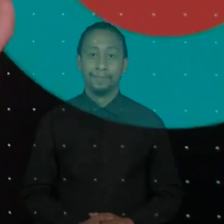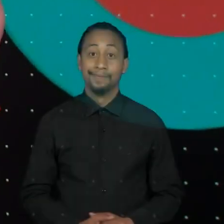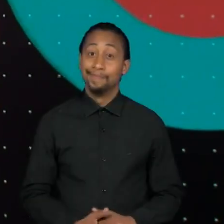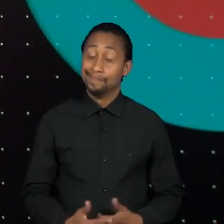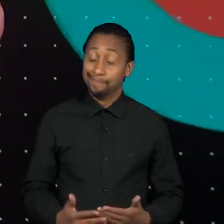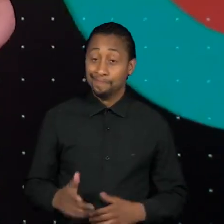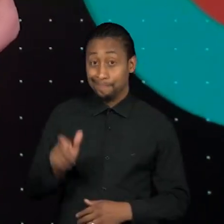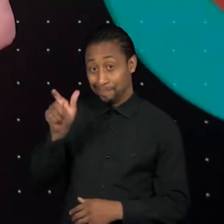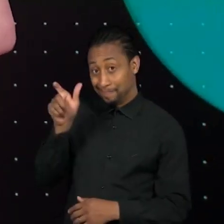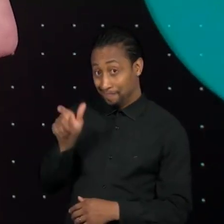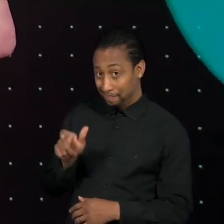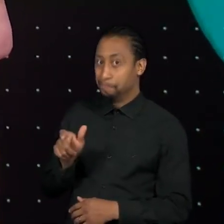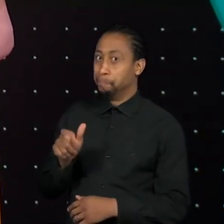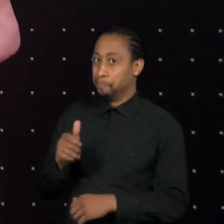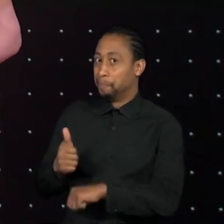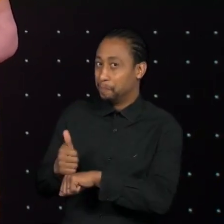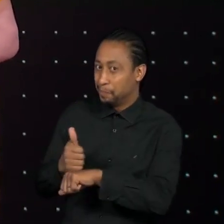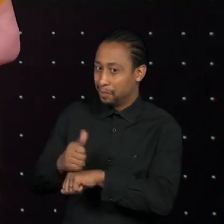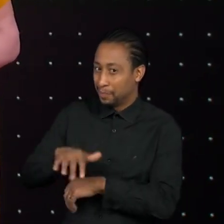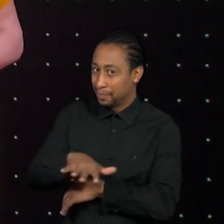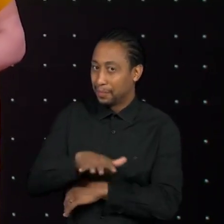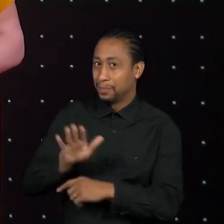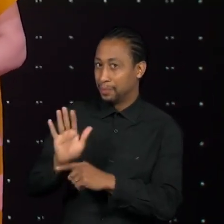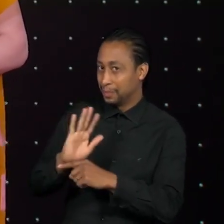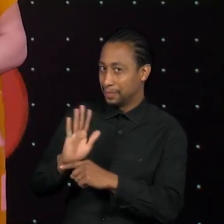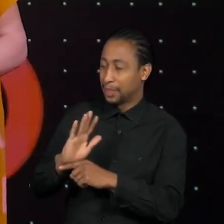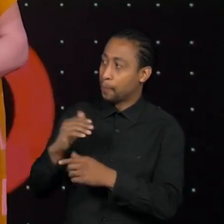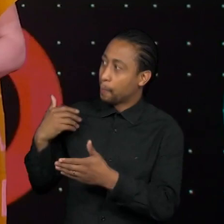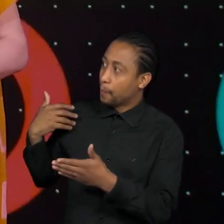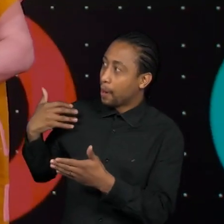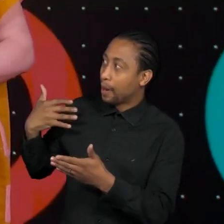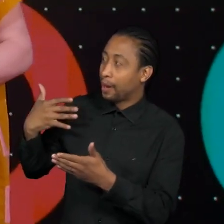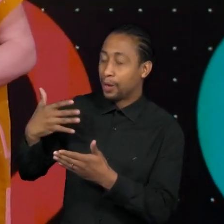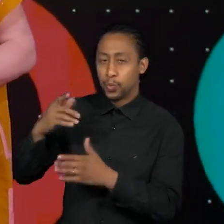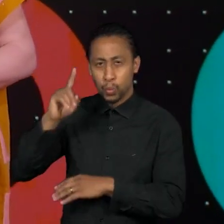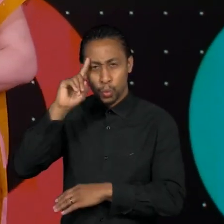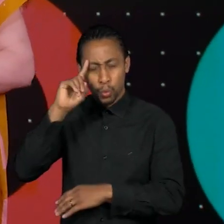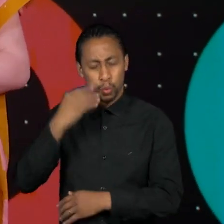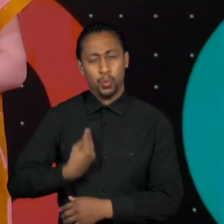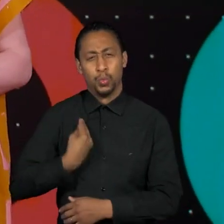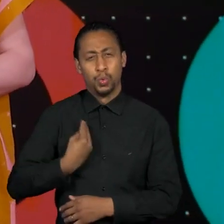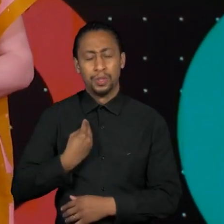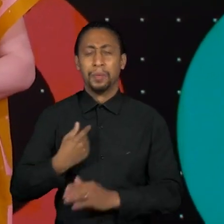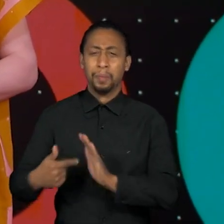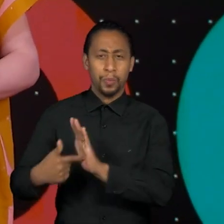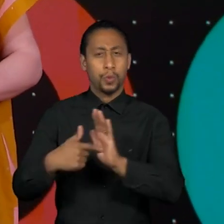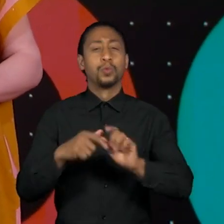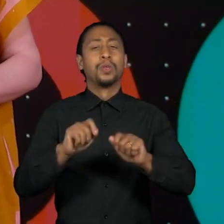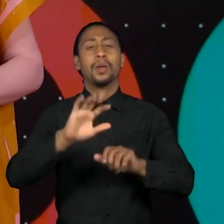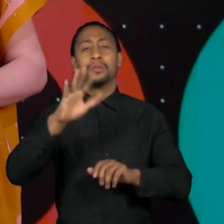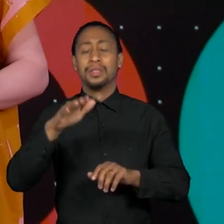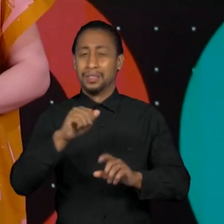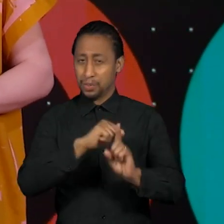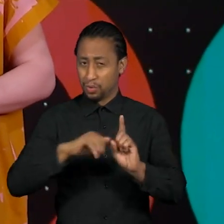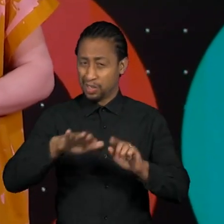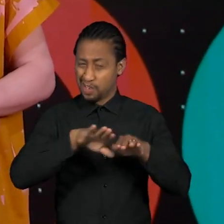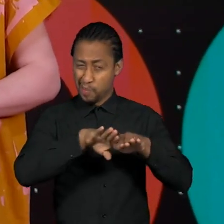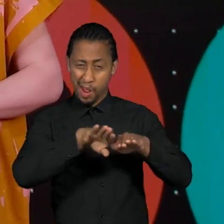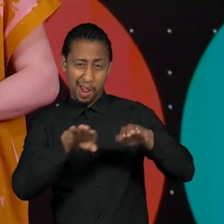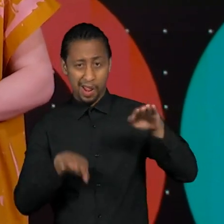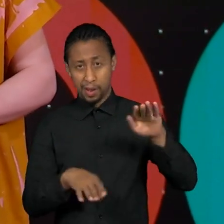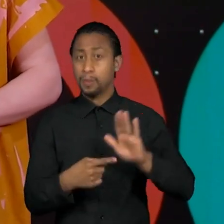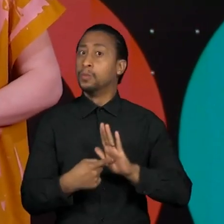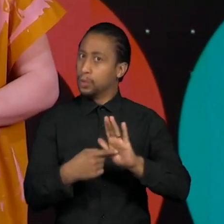Uma cineasta que carrega em seus enredos o cotidiano e os abismos que existem dentro de uma sociedade e faz dos seus filmes um